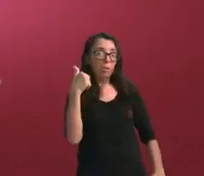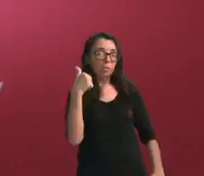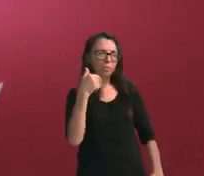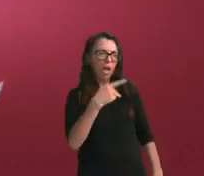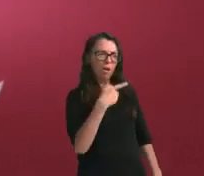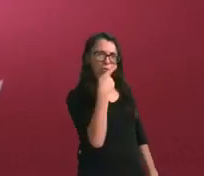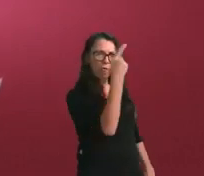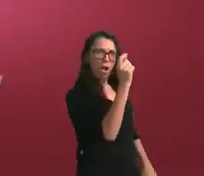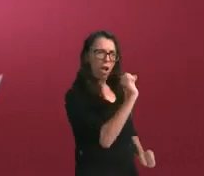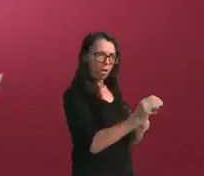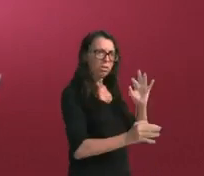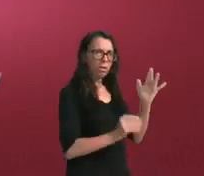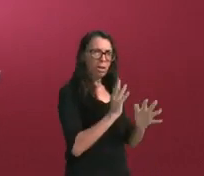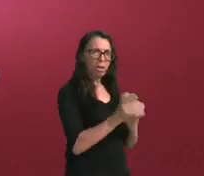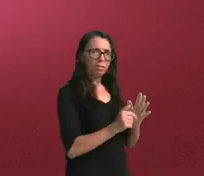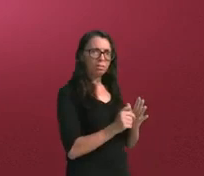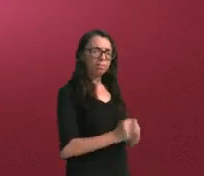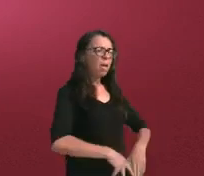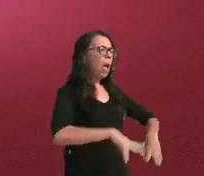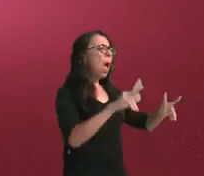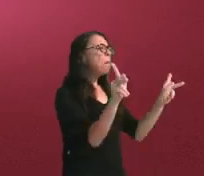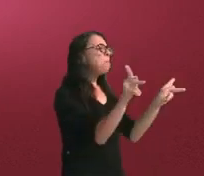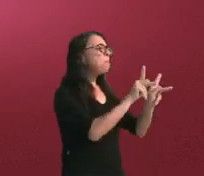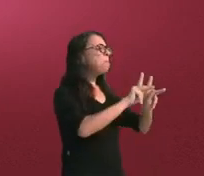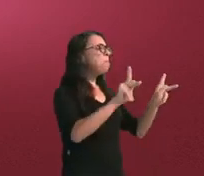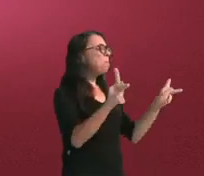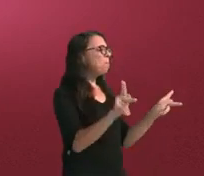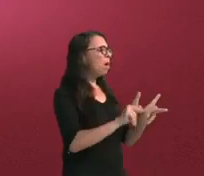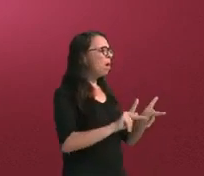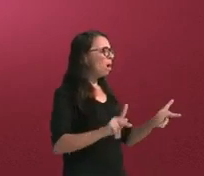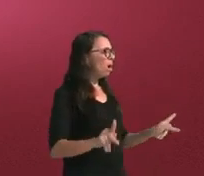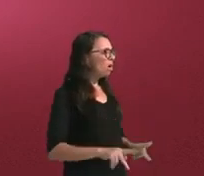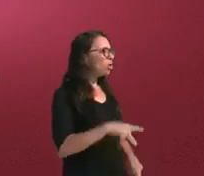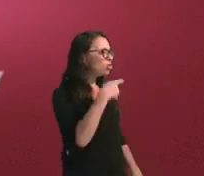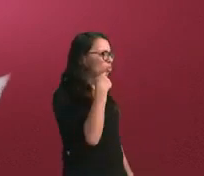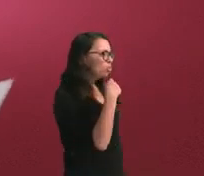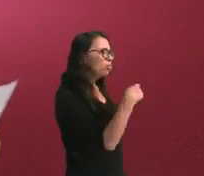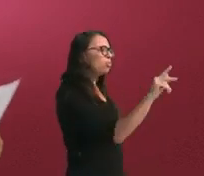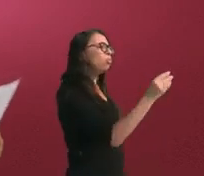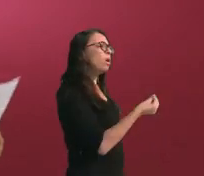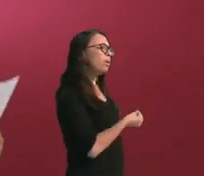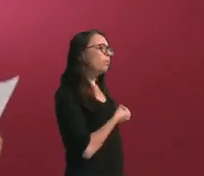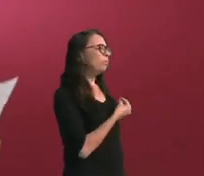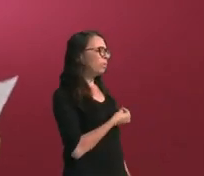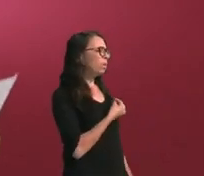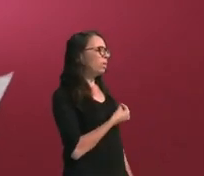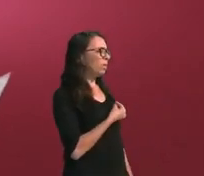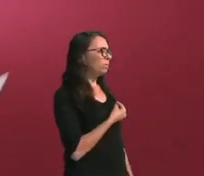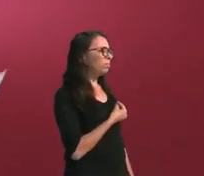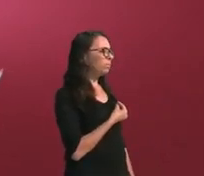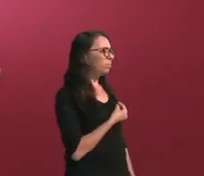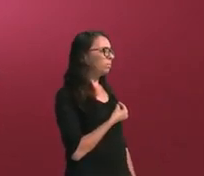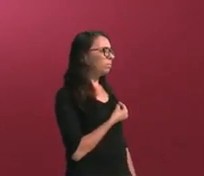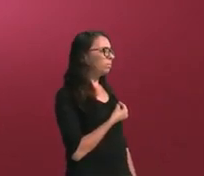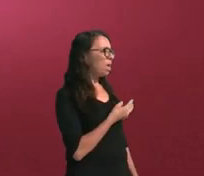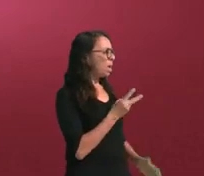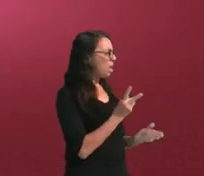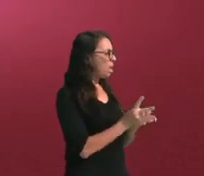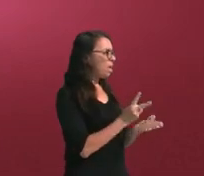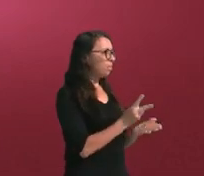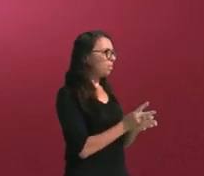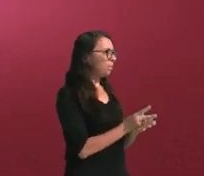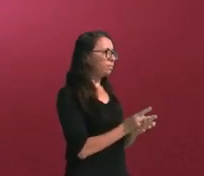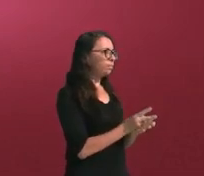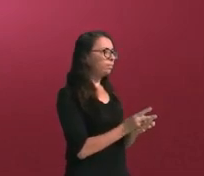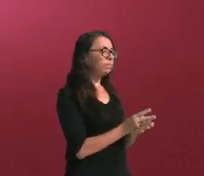da paz, repousará sobre ele a vossa paz. Se não houver, ela voltará